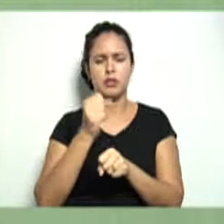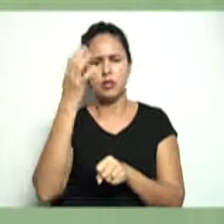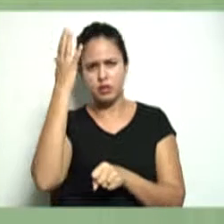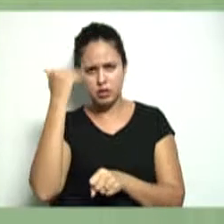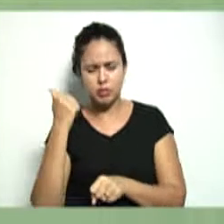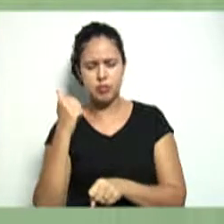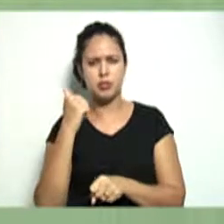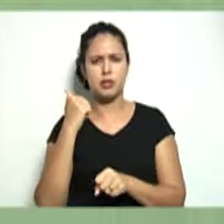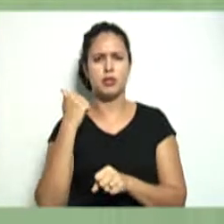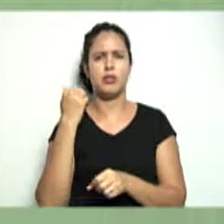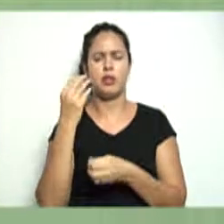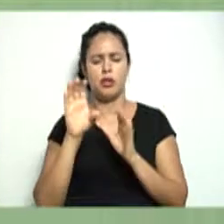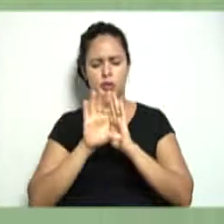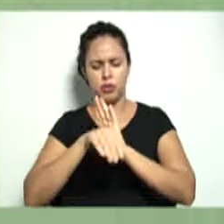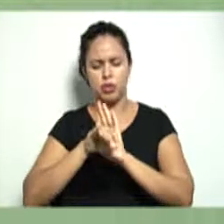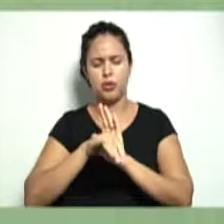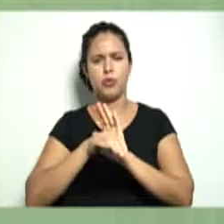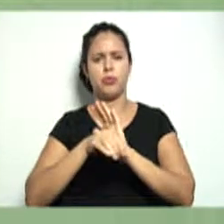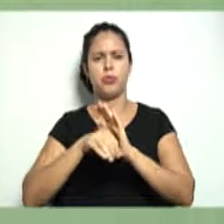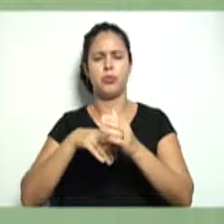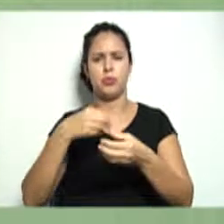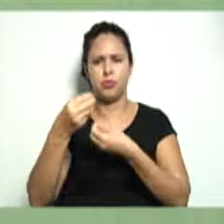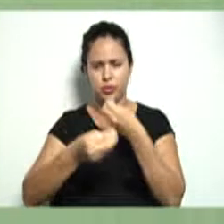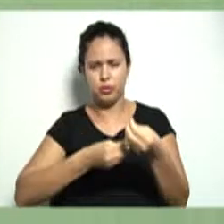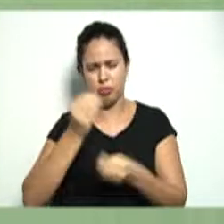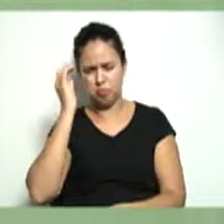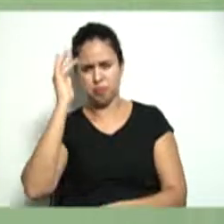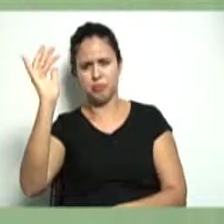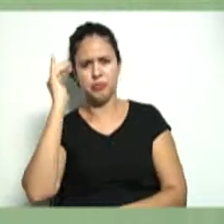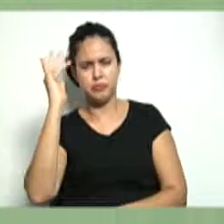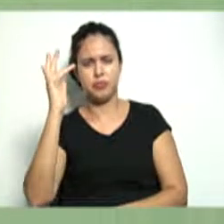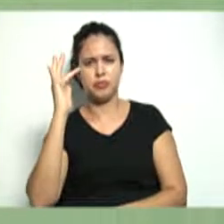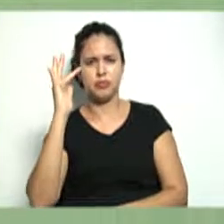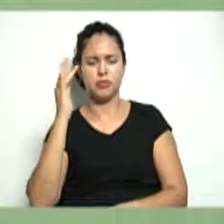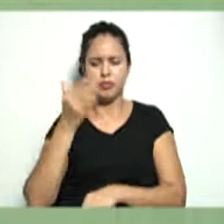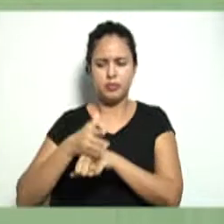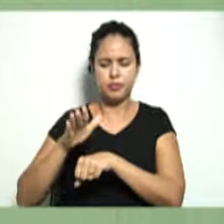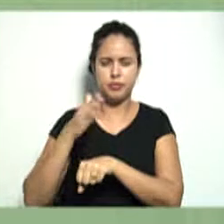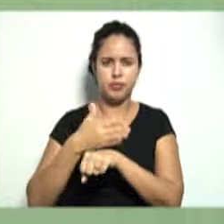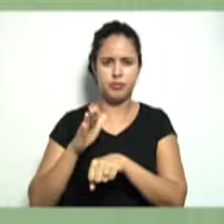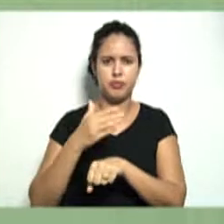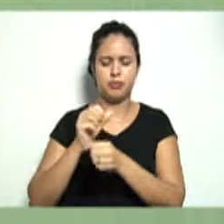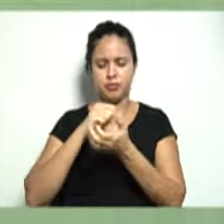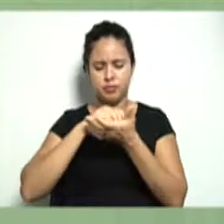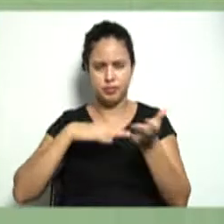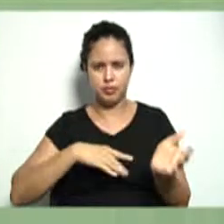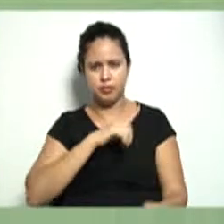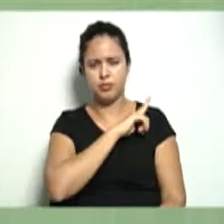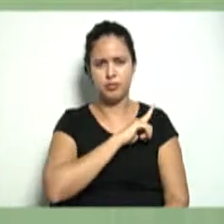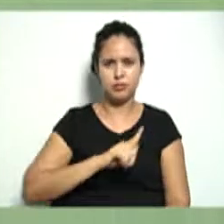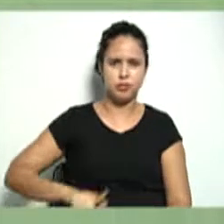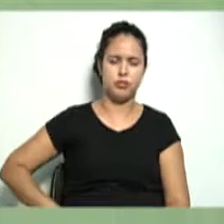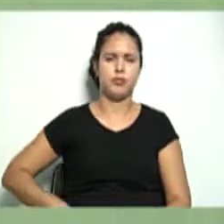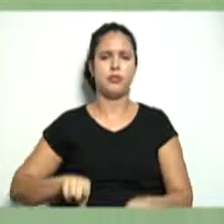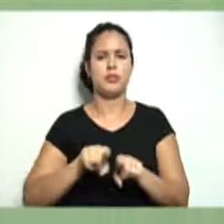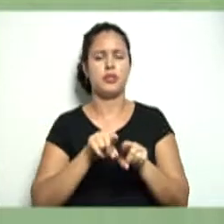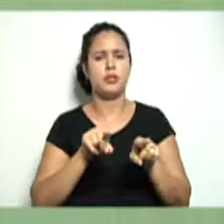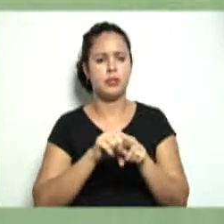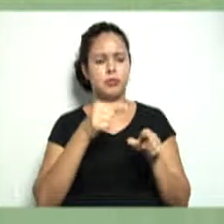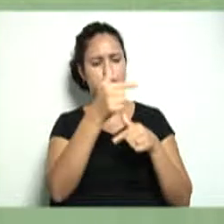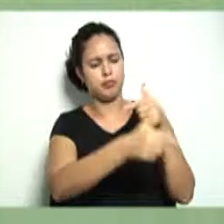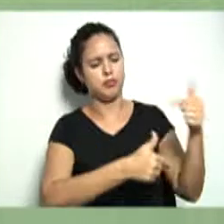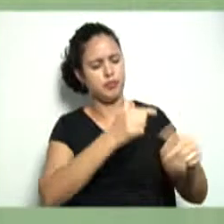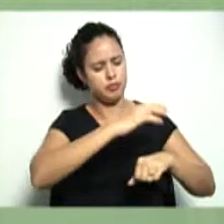teórico amplo para prepará-los para as atividades de governança. E dos trabalhadores manuais se esperava